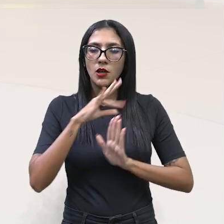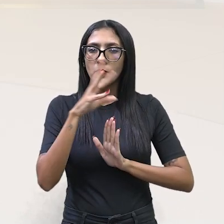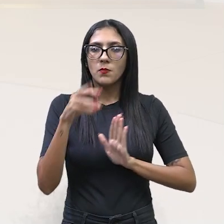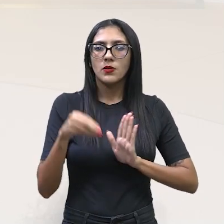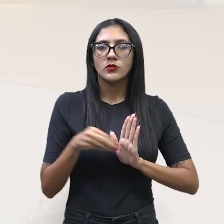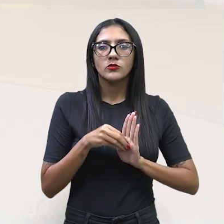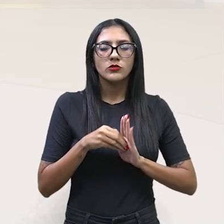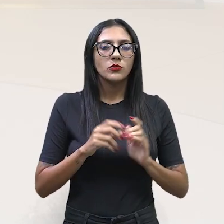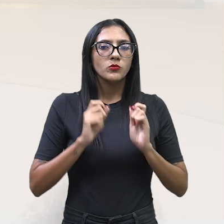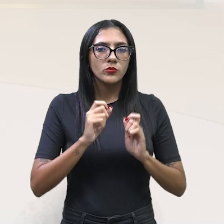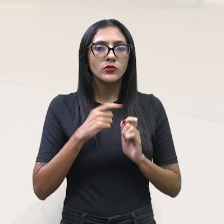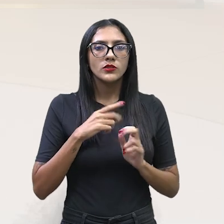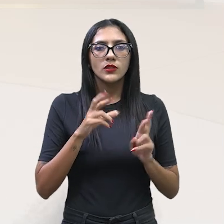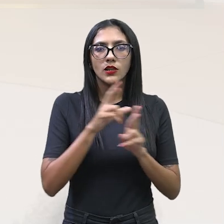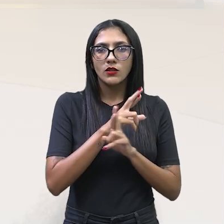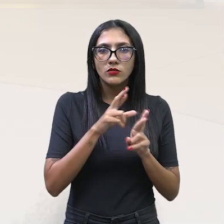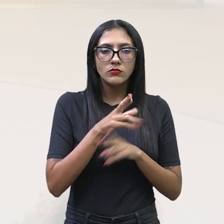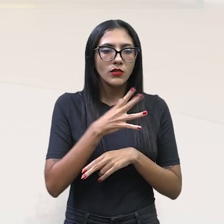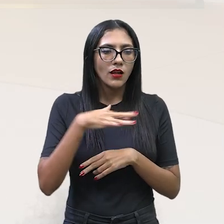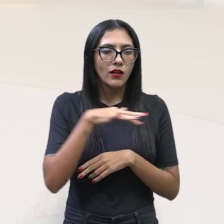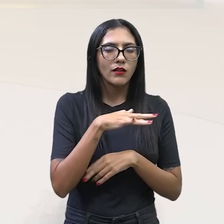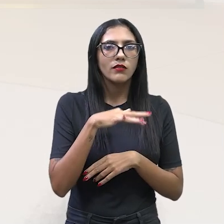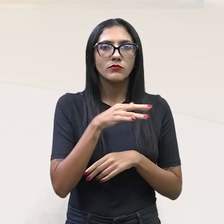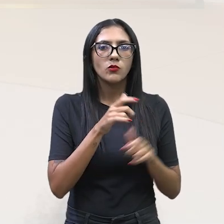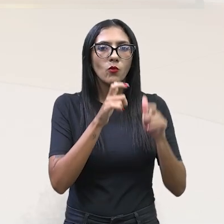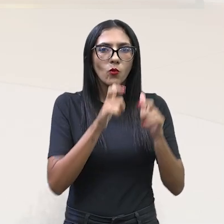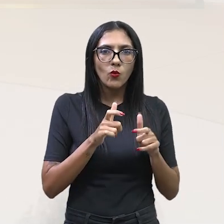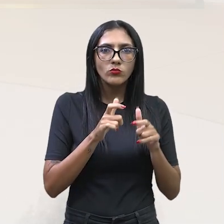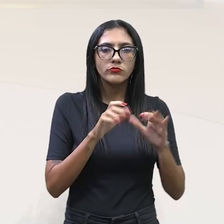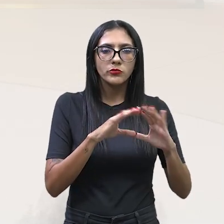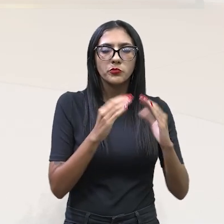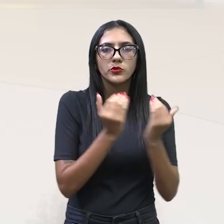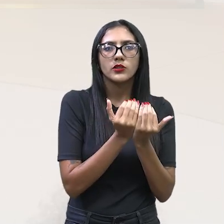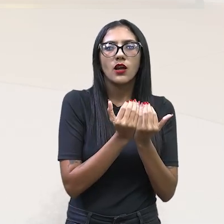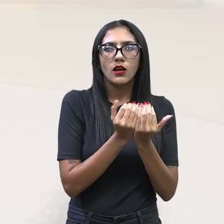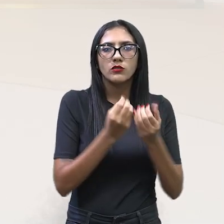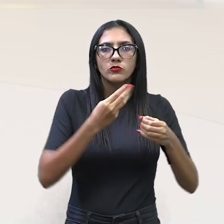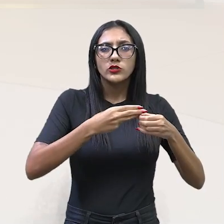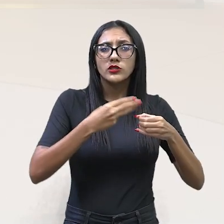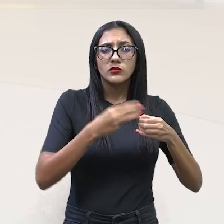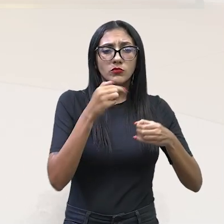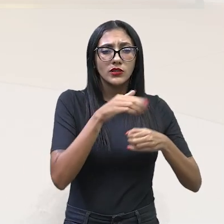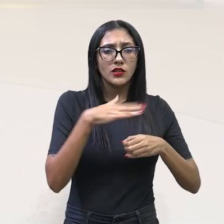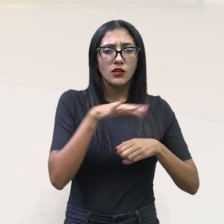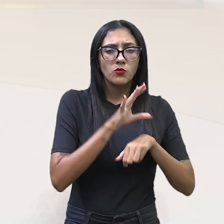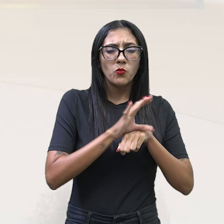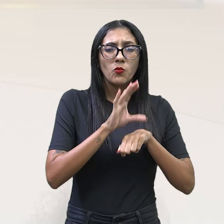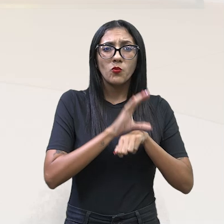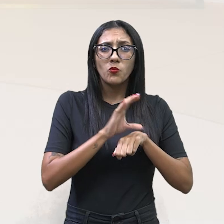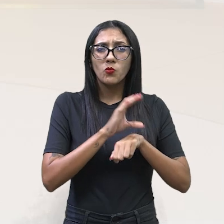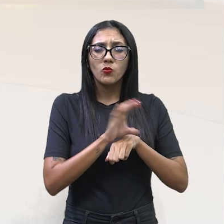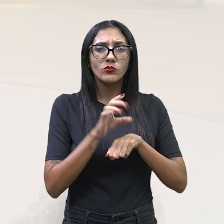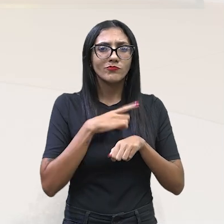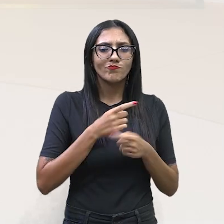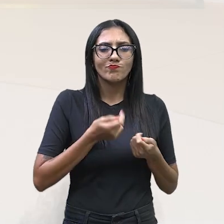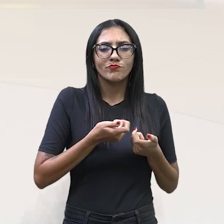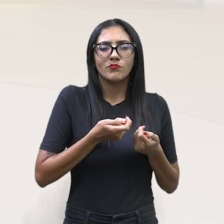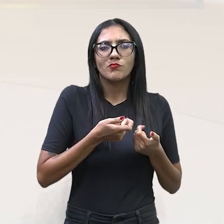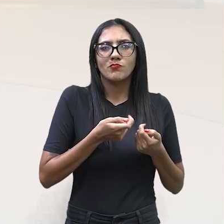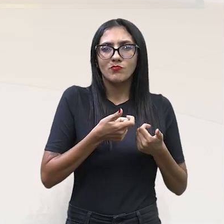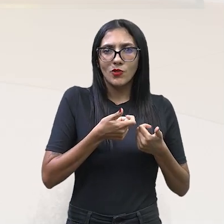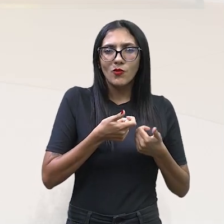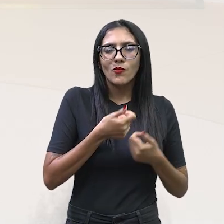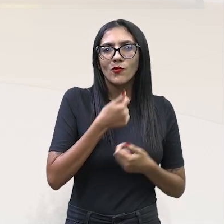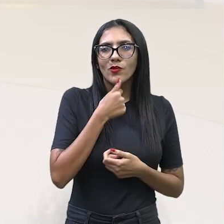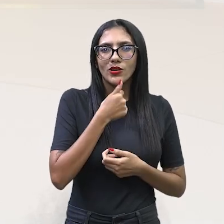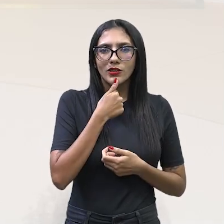que ali se relaciona ao limite geográfico. Talvez na sua comunidade, os cursos que sejam ofertados sejam poucos ainda, não